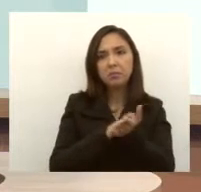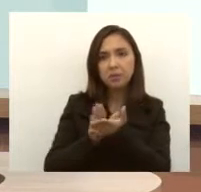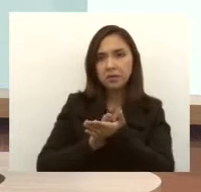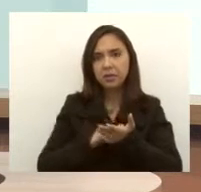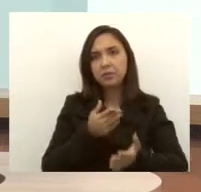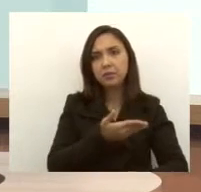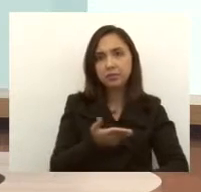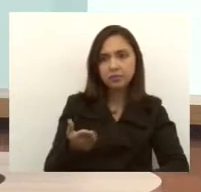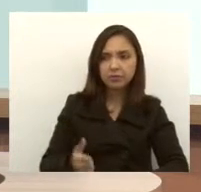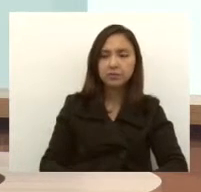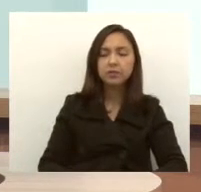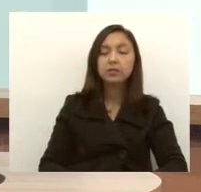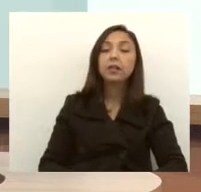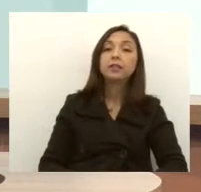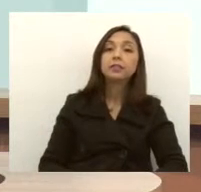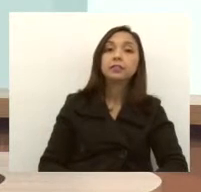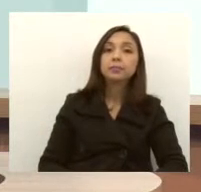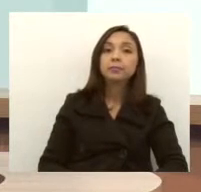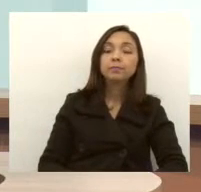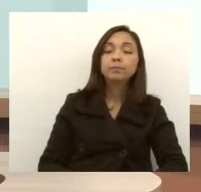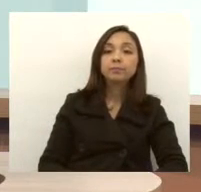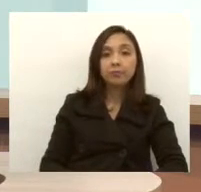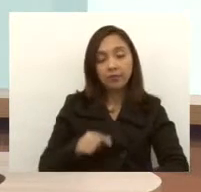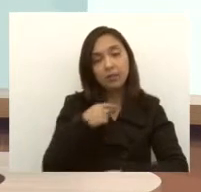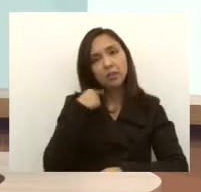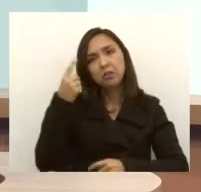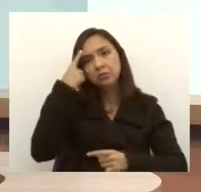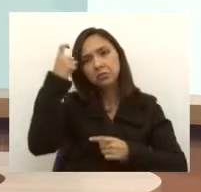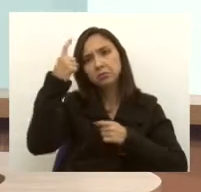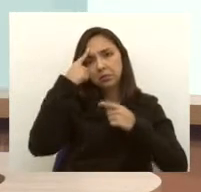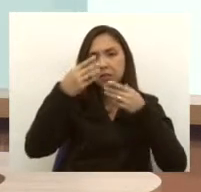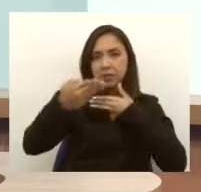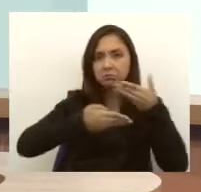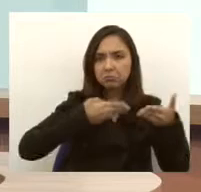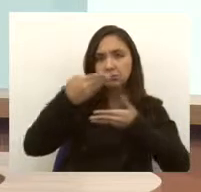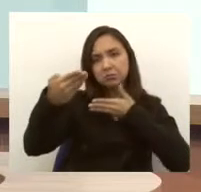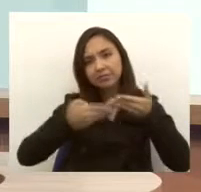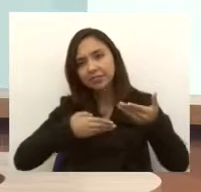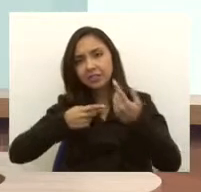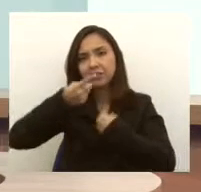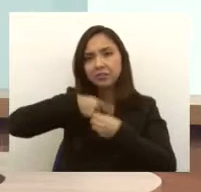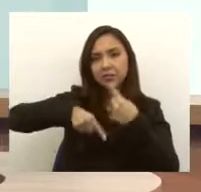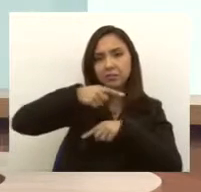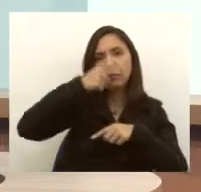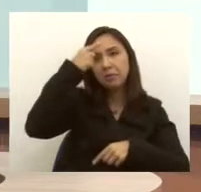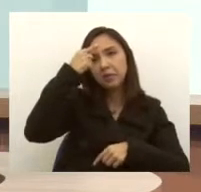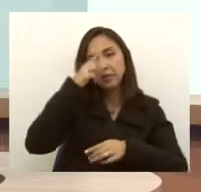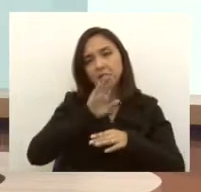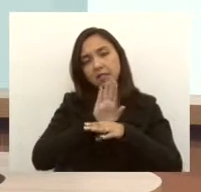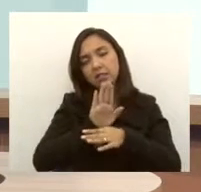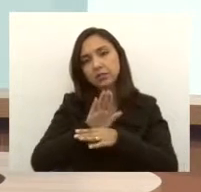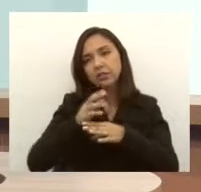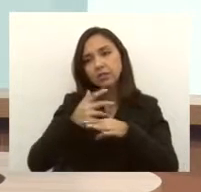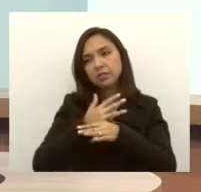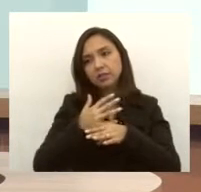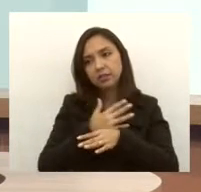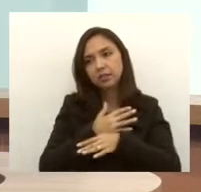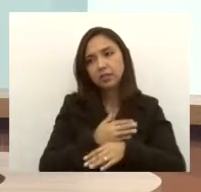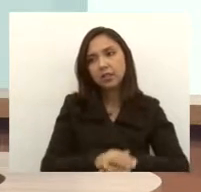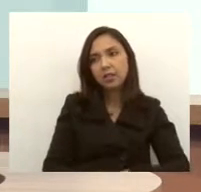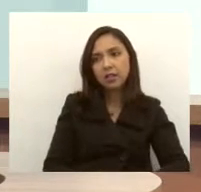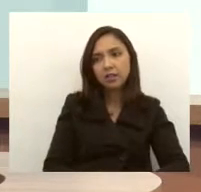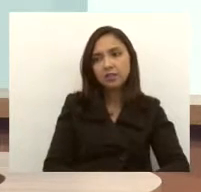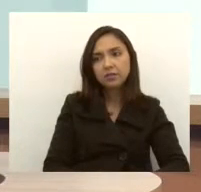parabéns a vocês. Quero dizer que vamos estar aí trocando umas ideias e pensar na cidade. O Fábio também, que nos ajudou muito, está por aí, o